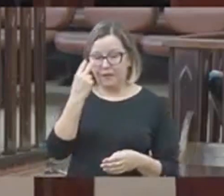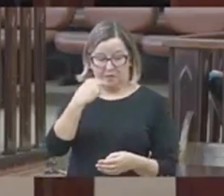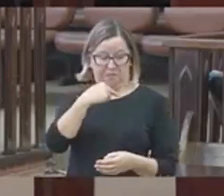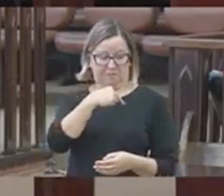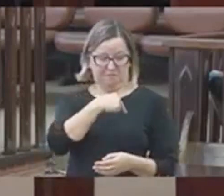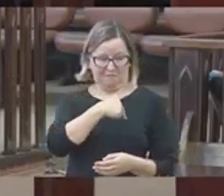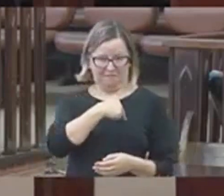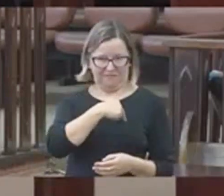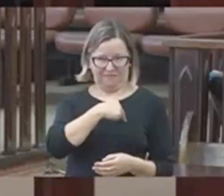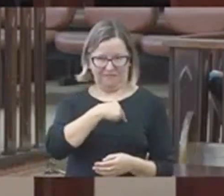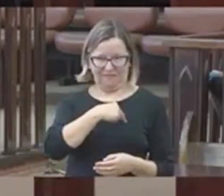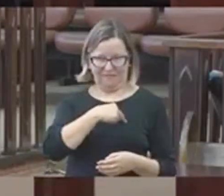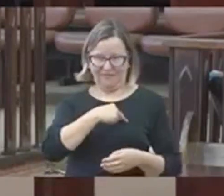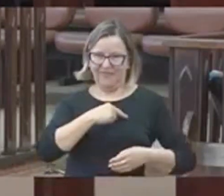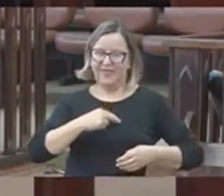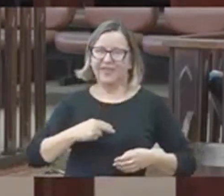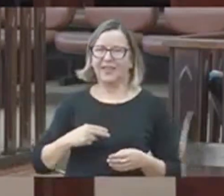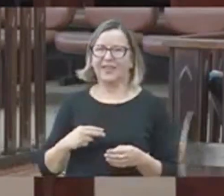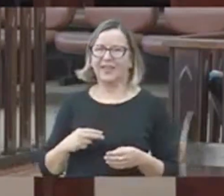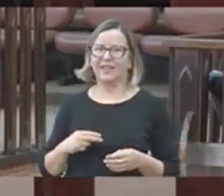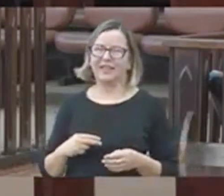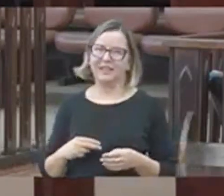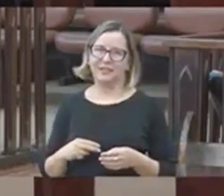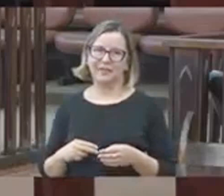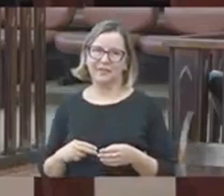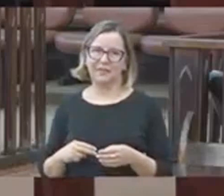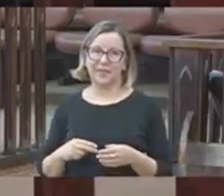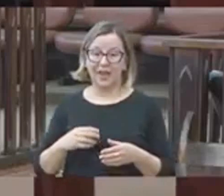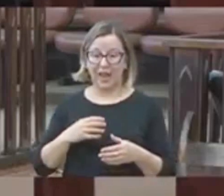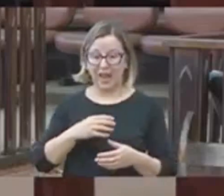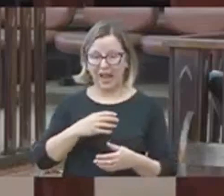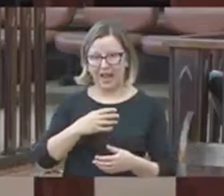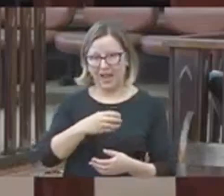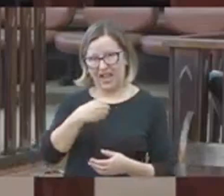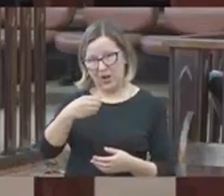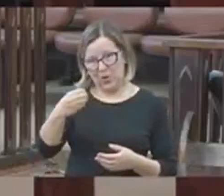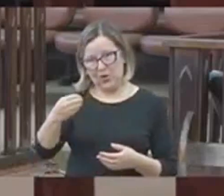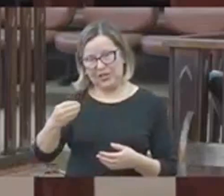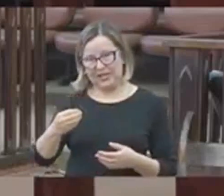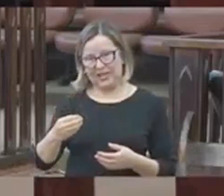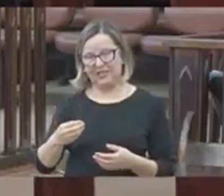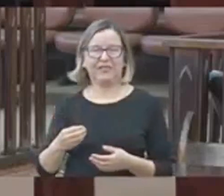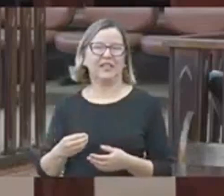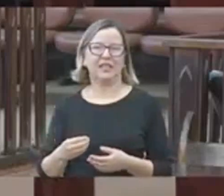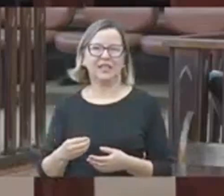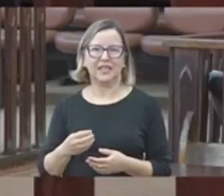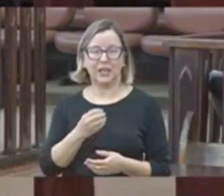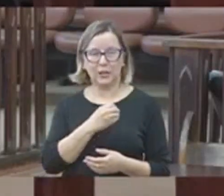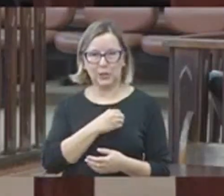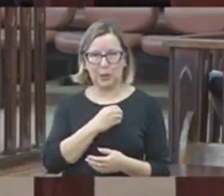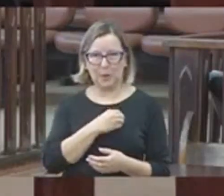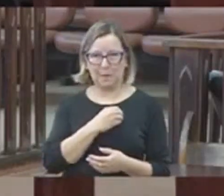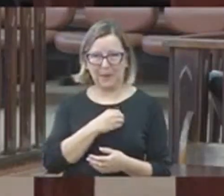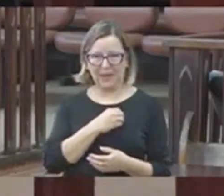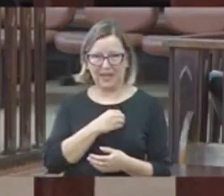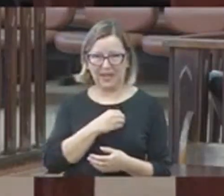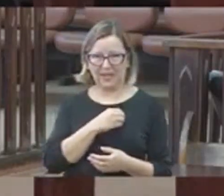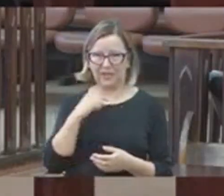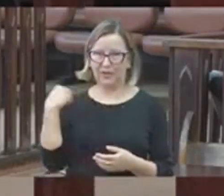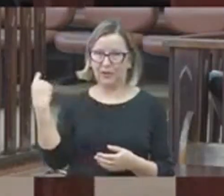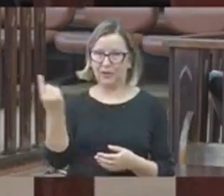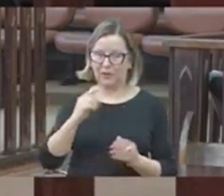o efeito desta degeneração ainda na minha carne, na minha mente. Por isso o Senhor está